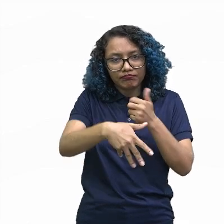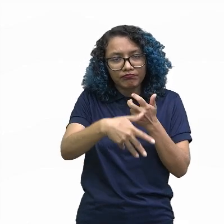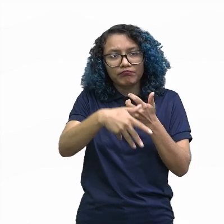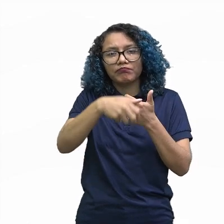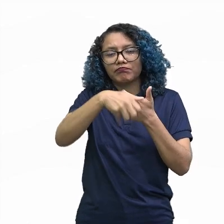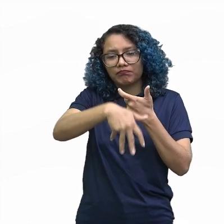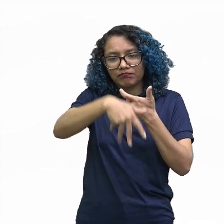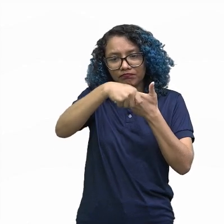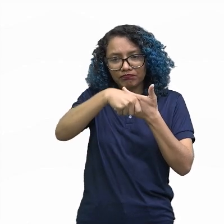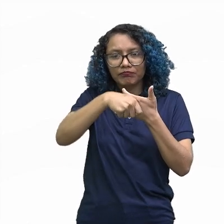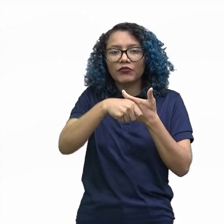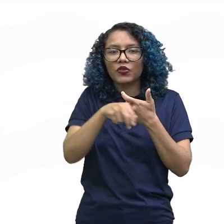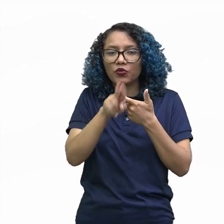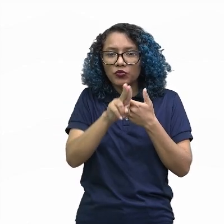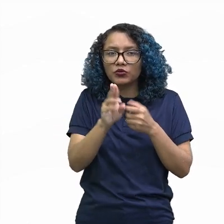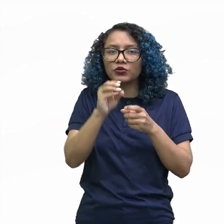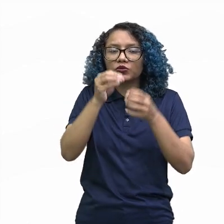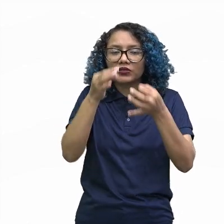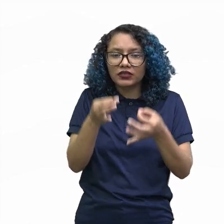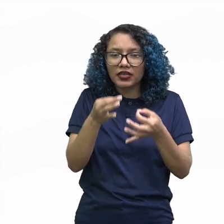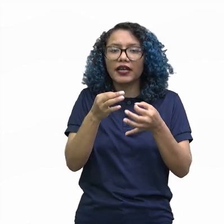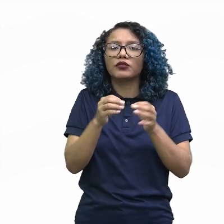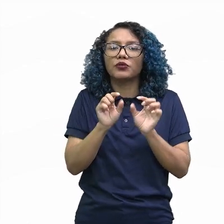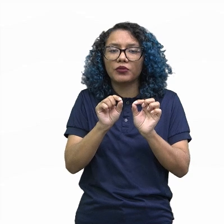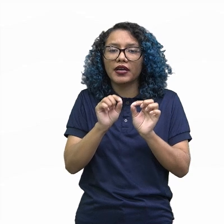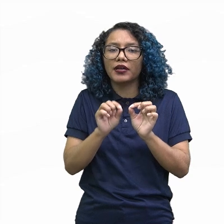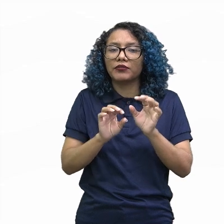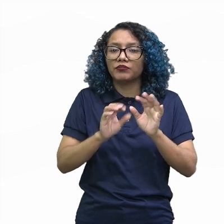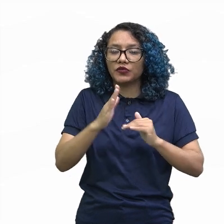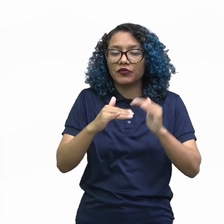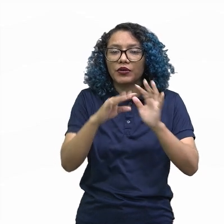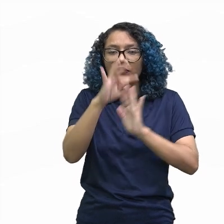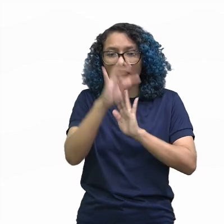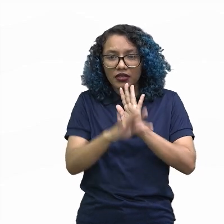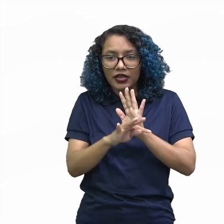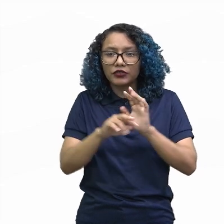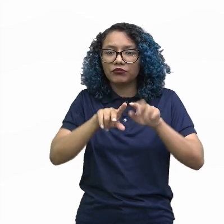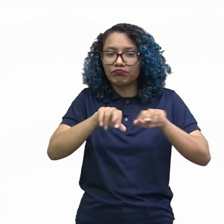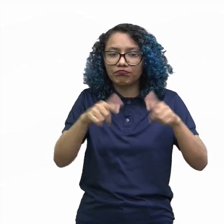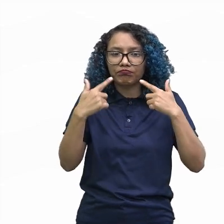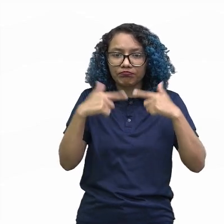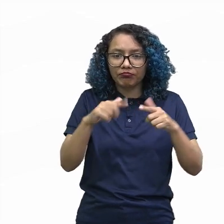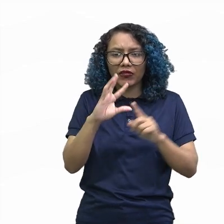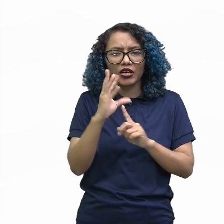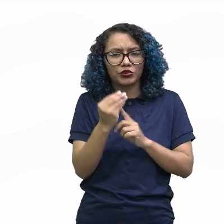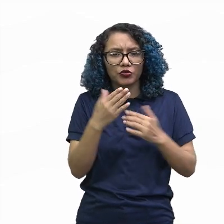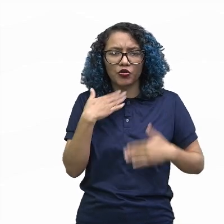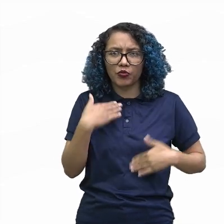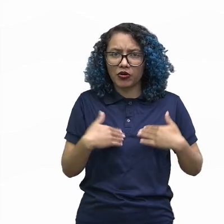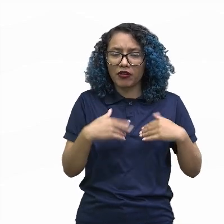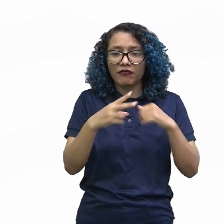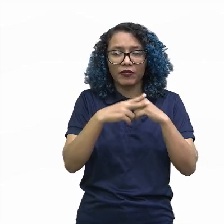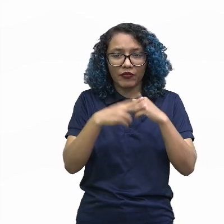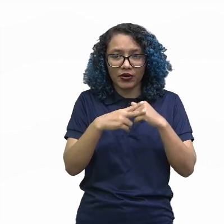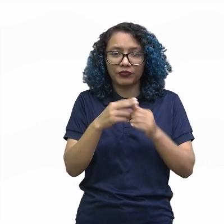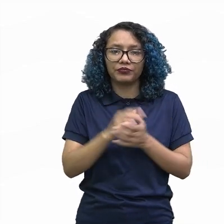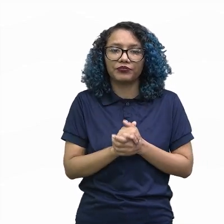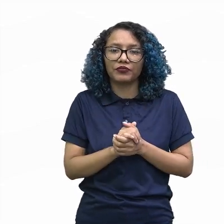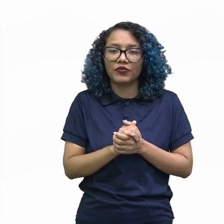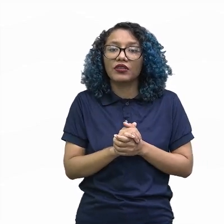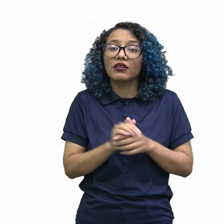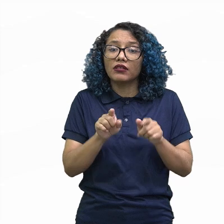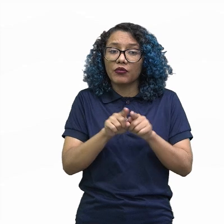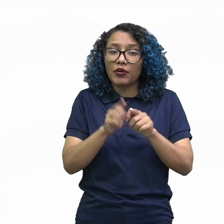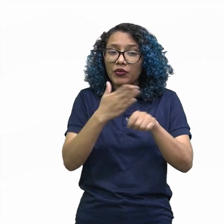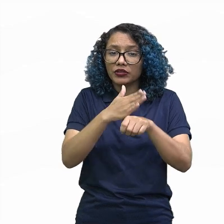perônimos, no uso correto do encadeamento textual nas diversas linguagens, artísticas, corporais e verbais,